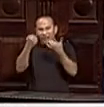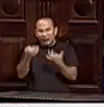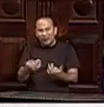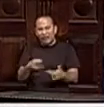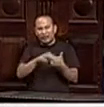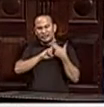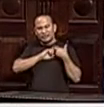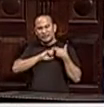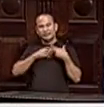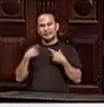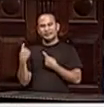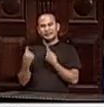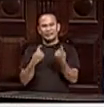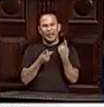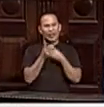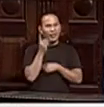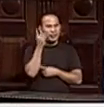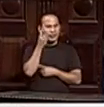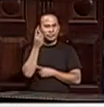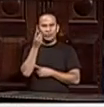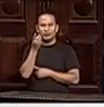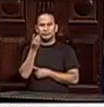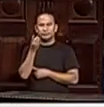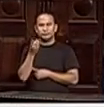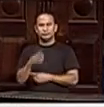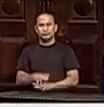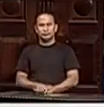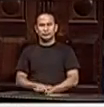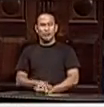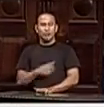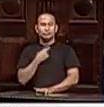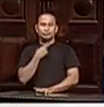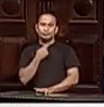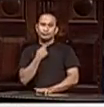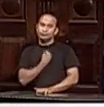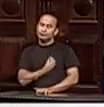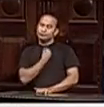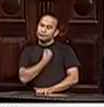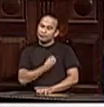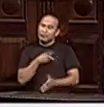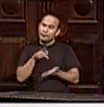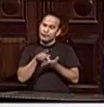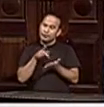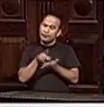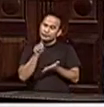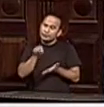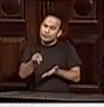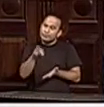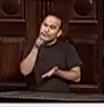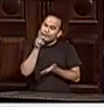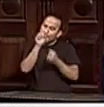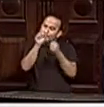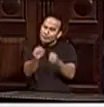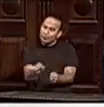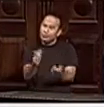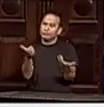as prerrogativas de cada parlamentar. Mas a gente não pode viver uma realidade onde o parlamentar pode